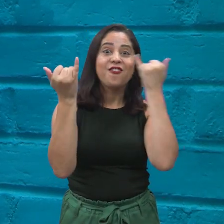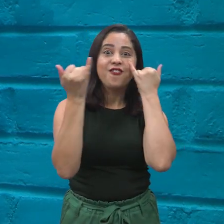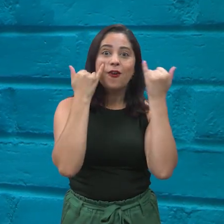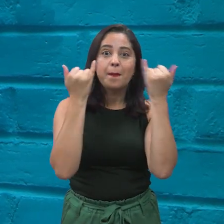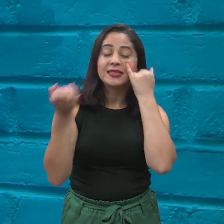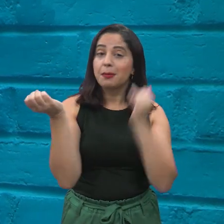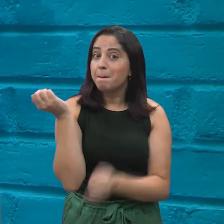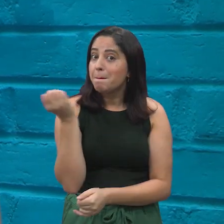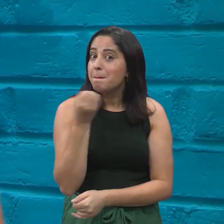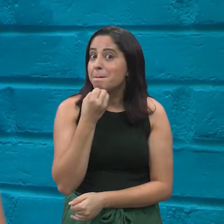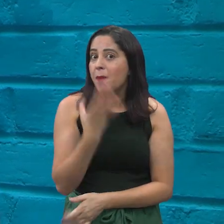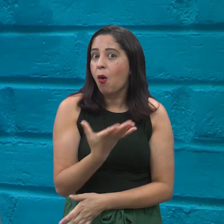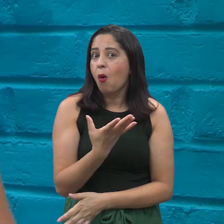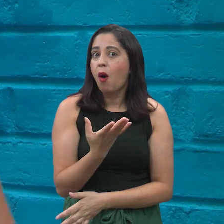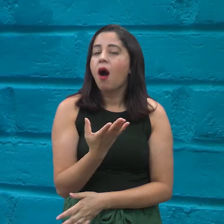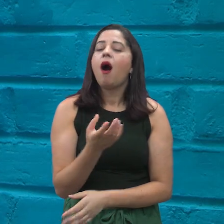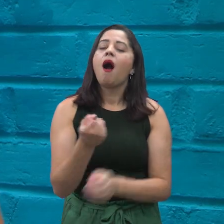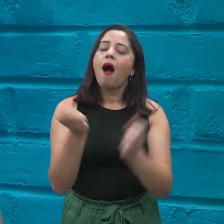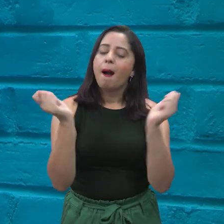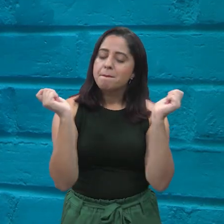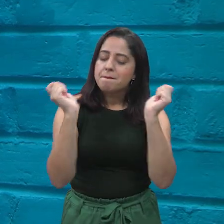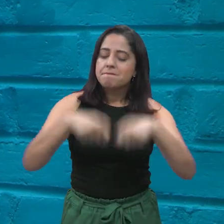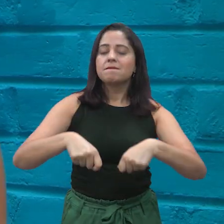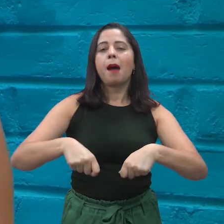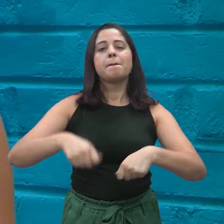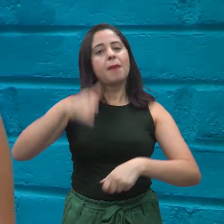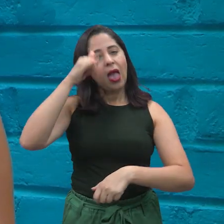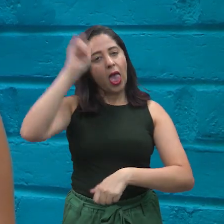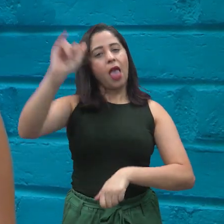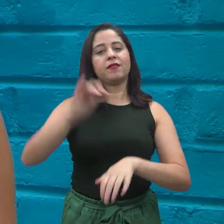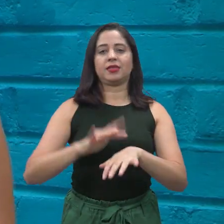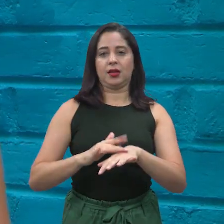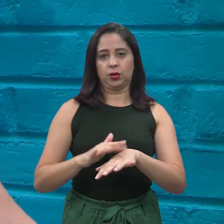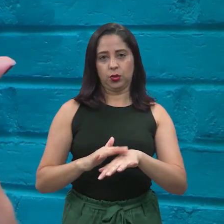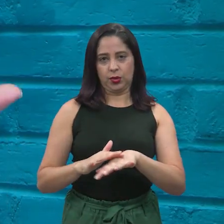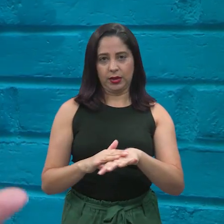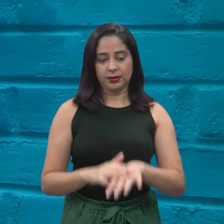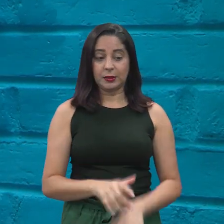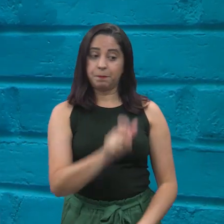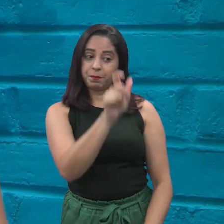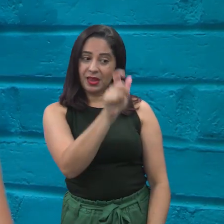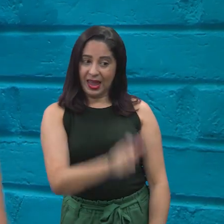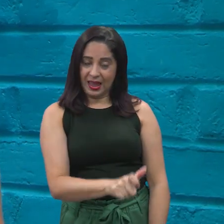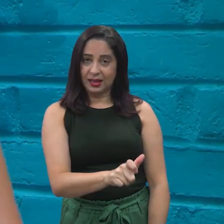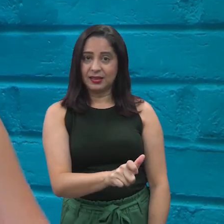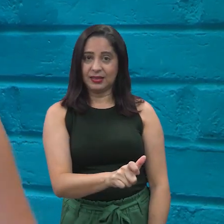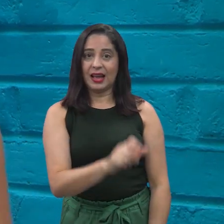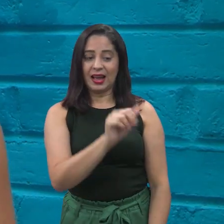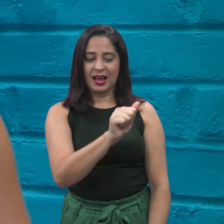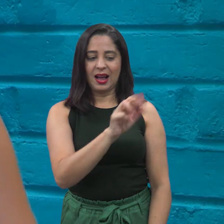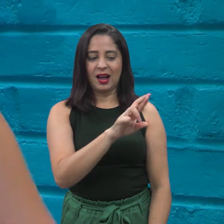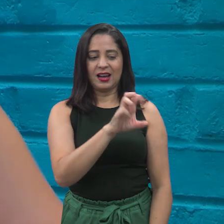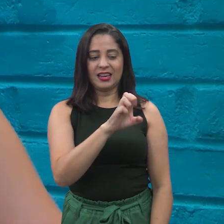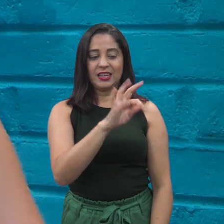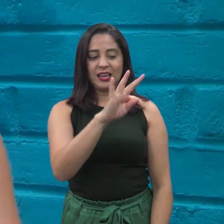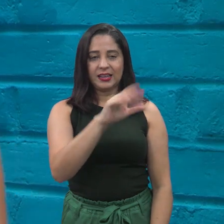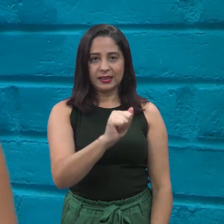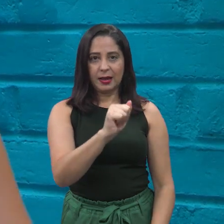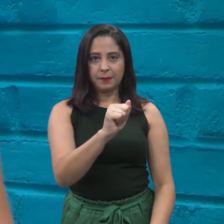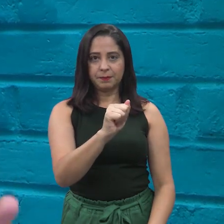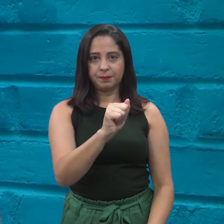possível preveni-las. Eu vou conhecer agora a Areta, que ela é mãe da Gabriela, e ela vai contar pra gente